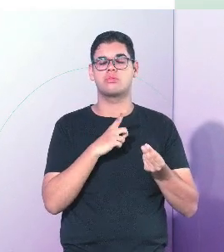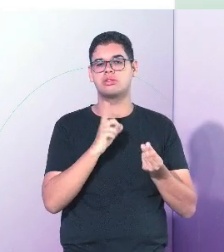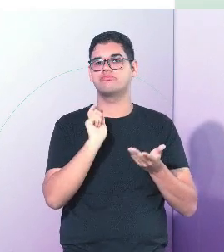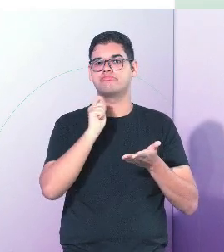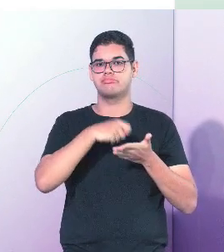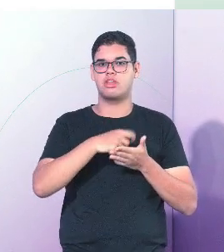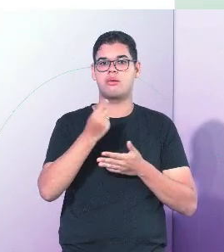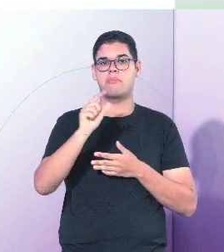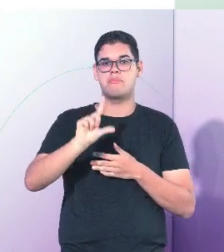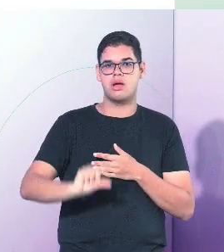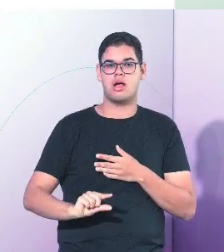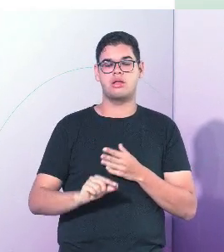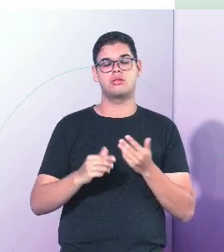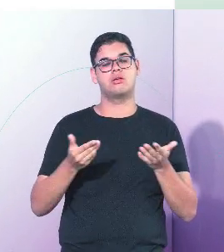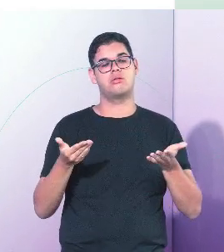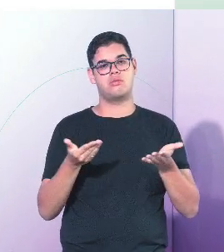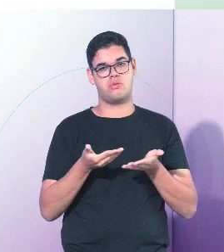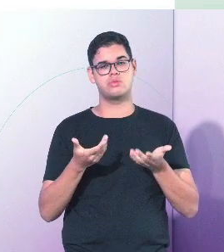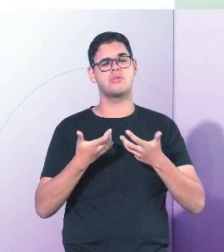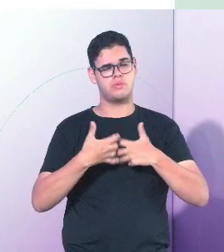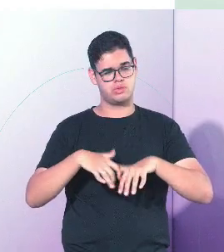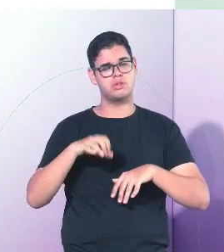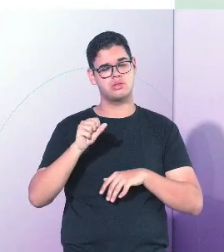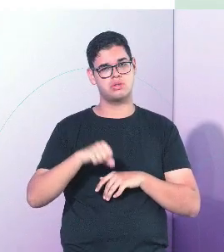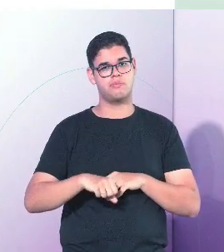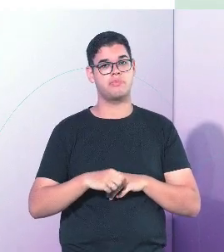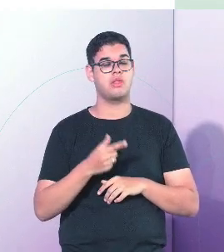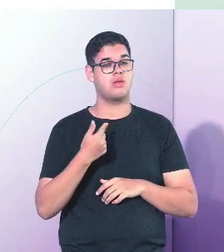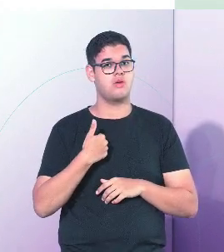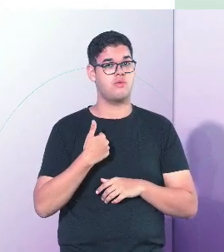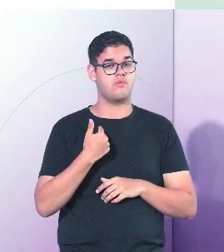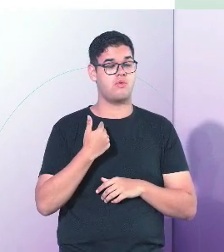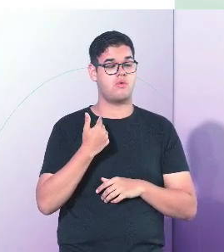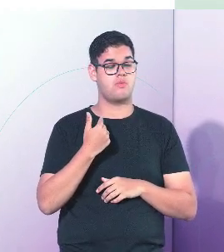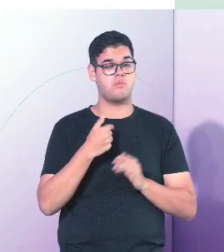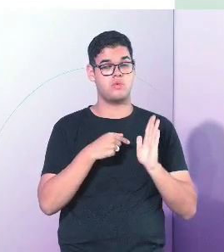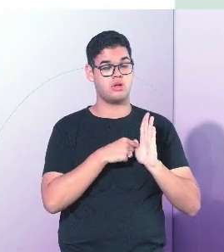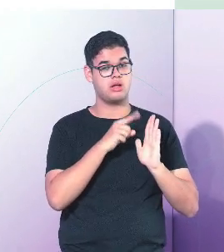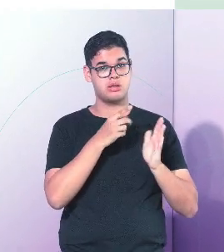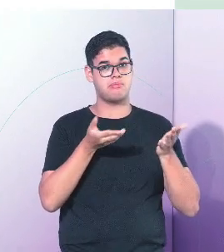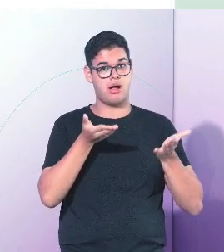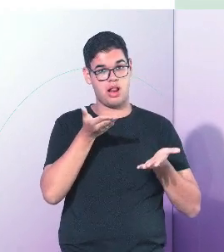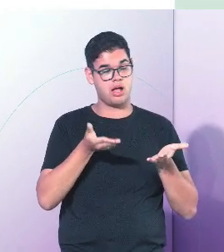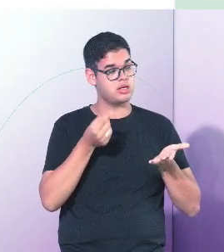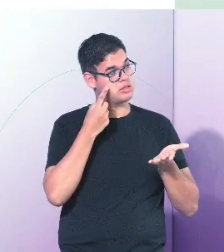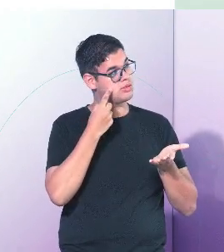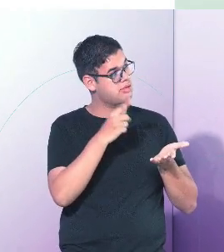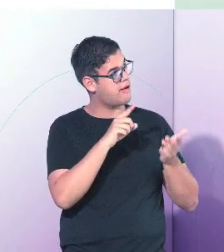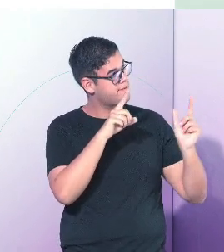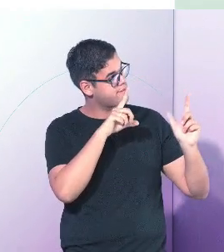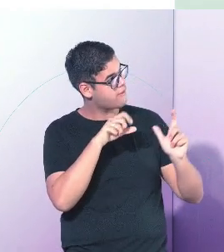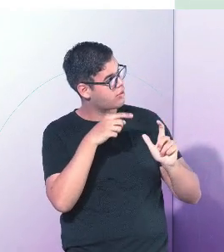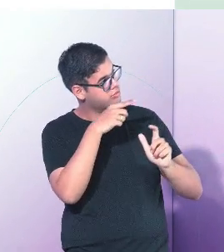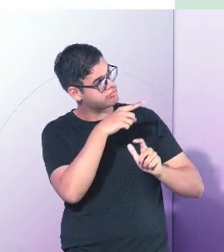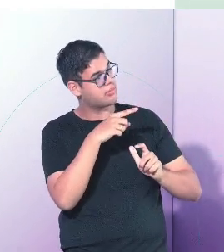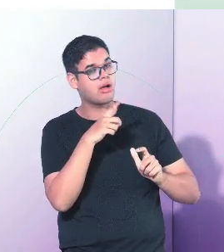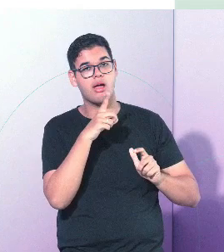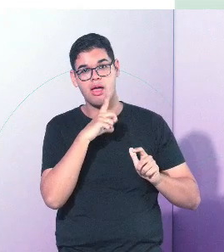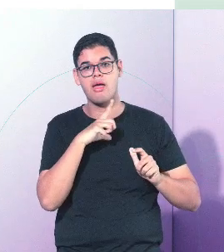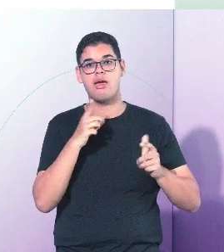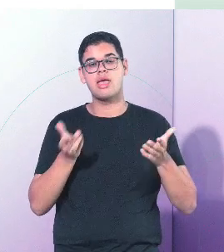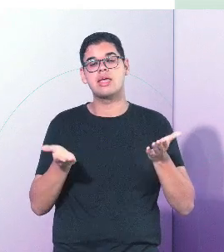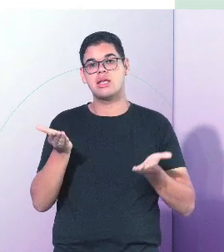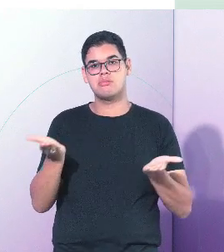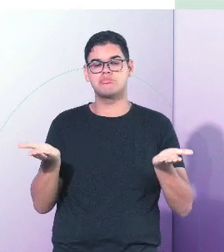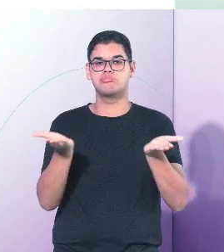tecnologias. Hoje funciona assim. Eu gostaria muito que essa balança ela fosse como eu estou mostrando aqui, ou seja, ela fosse totalmente equilibrada,